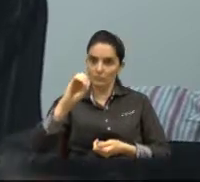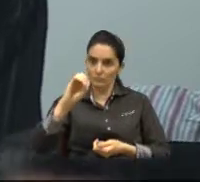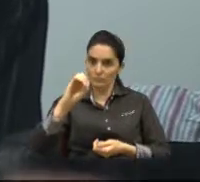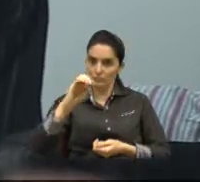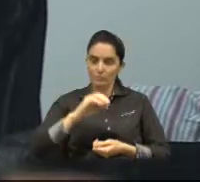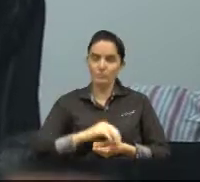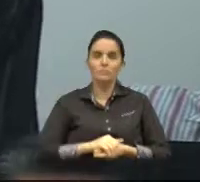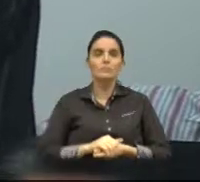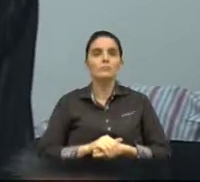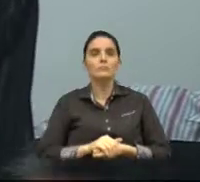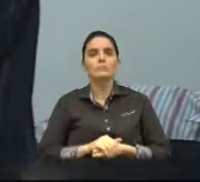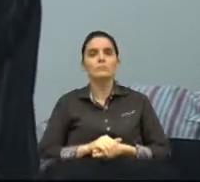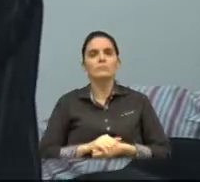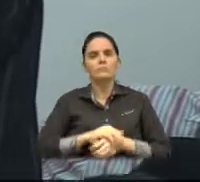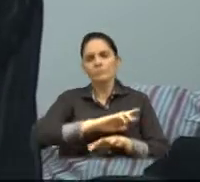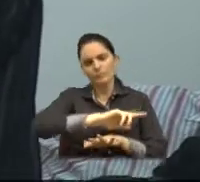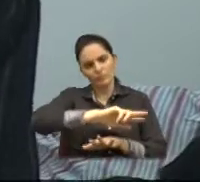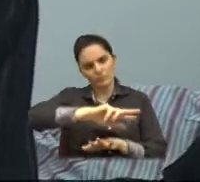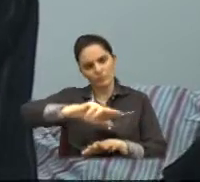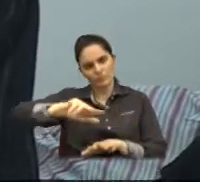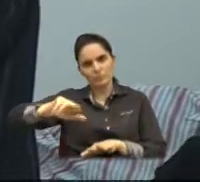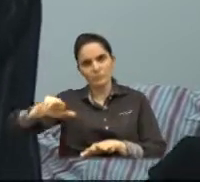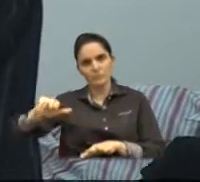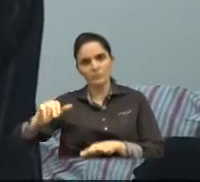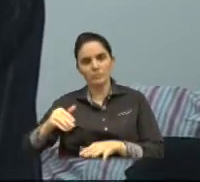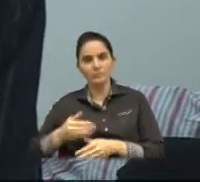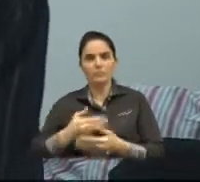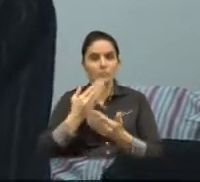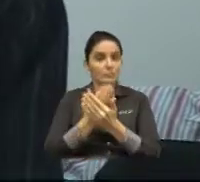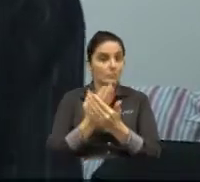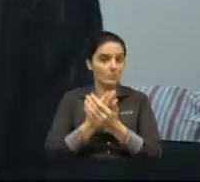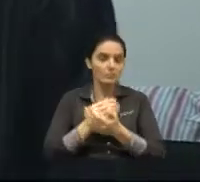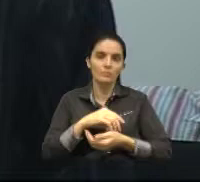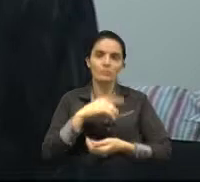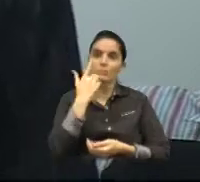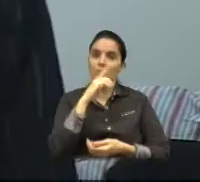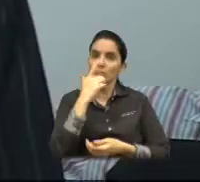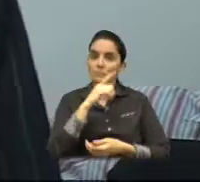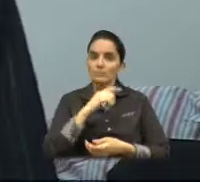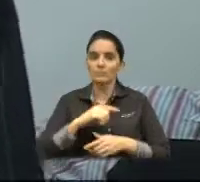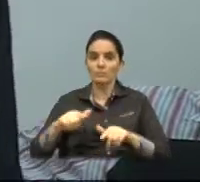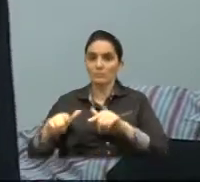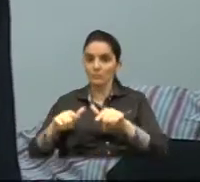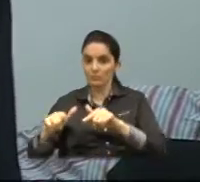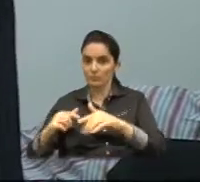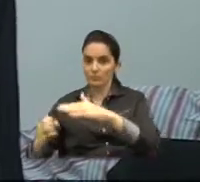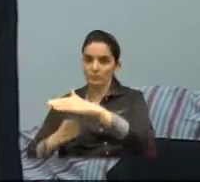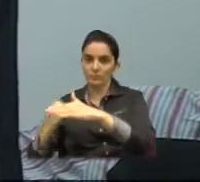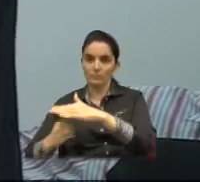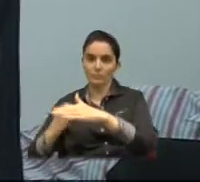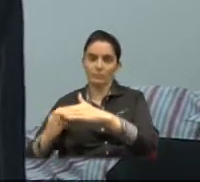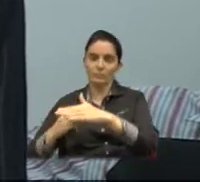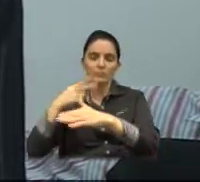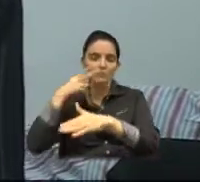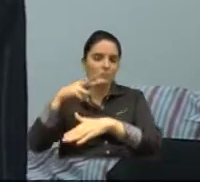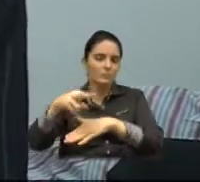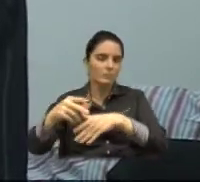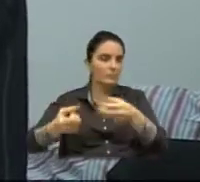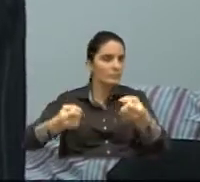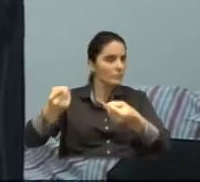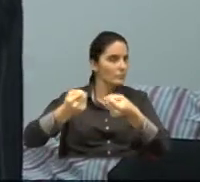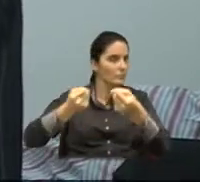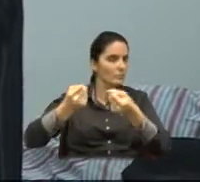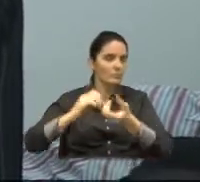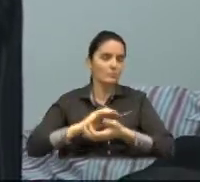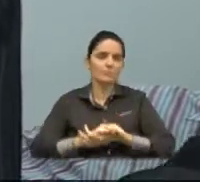Lazinho Transportes, Levi Gonçalves, foi estudar lá. E eu trabalhava na empresa, via lá aquele Dodge Dart. É uma